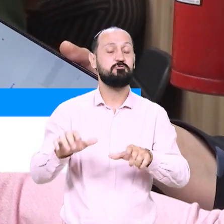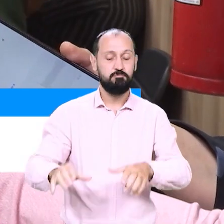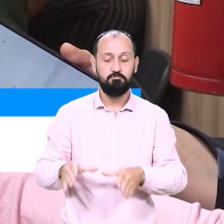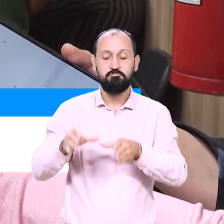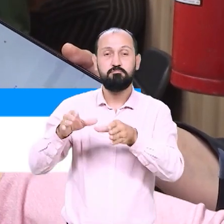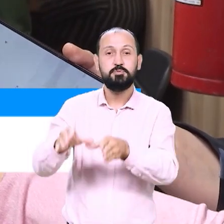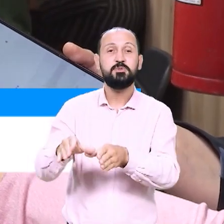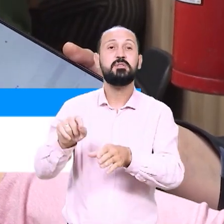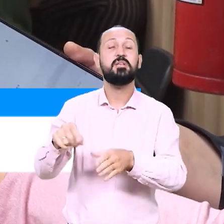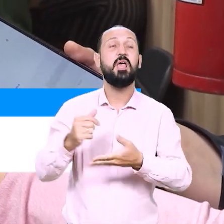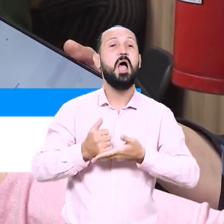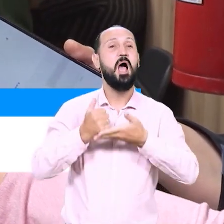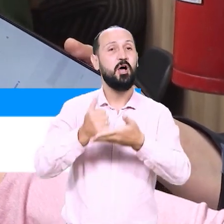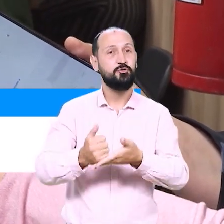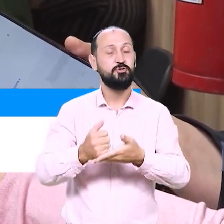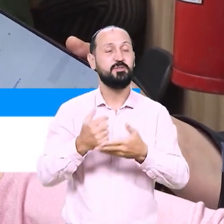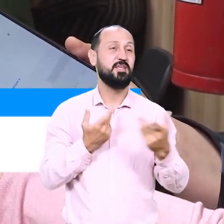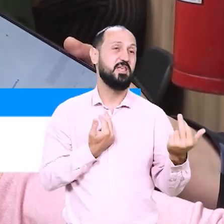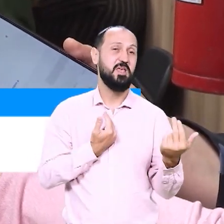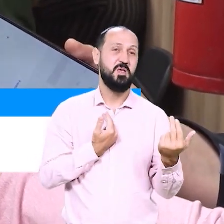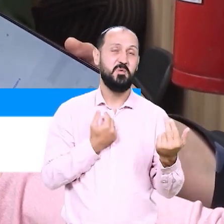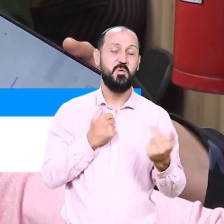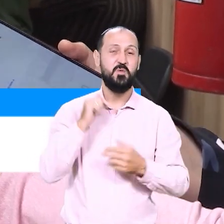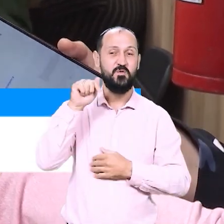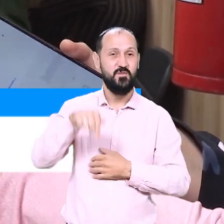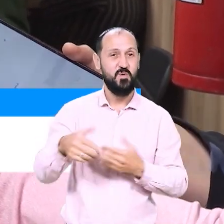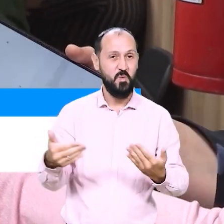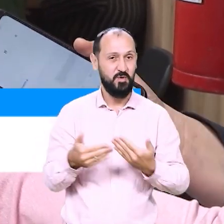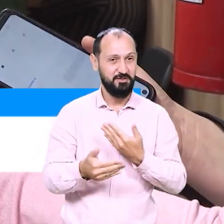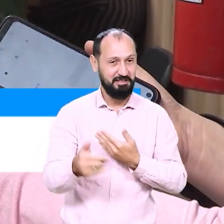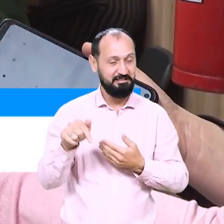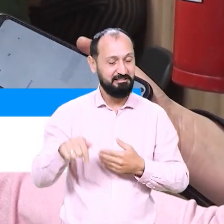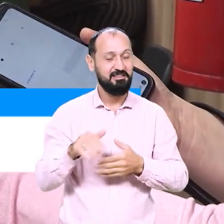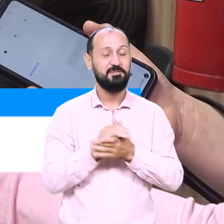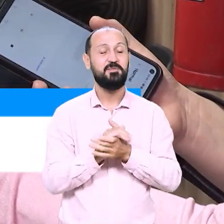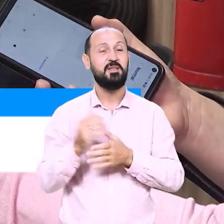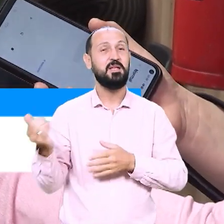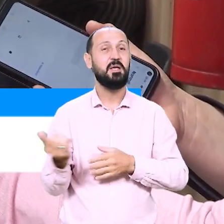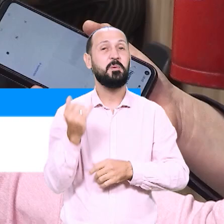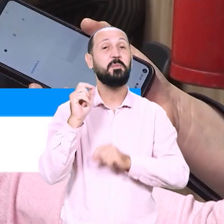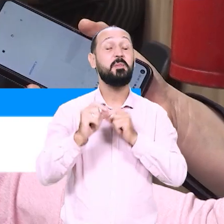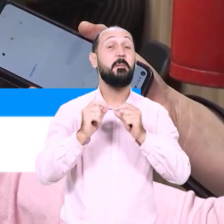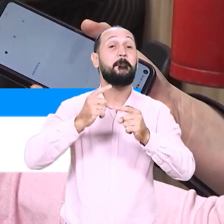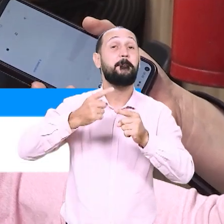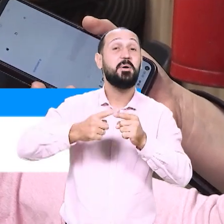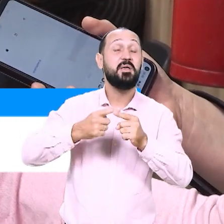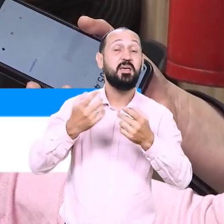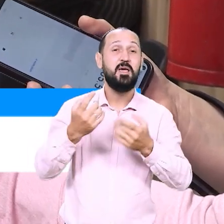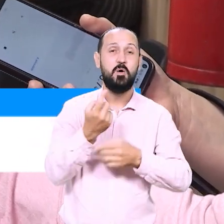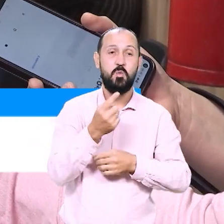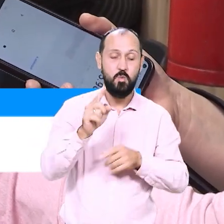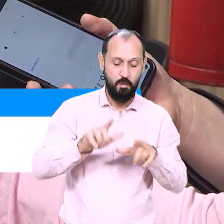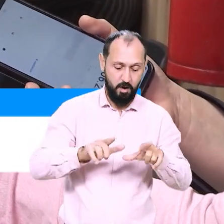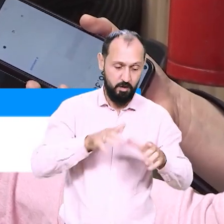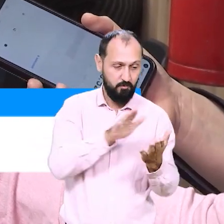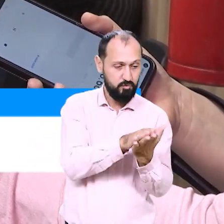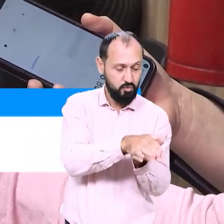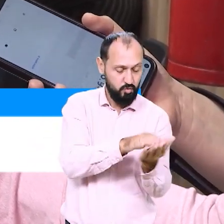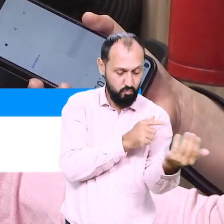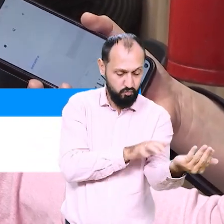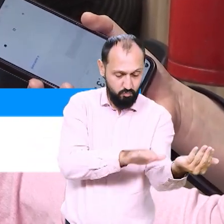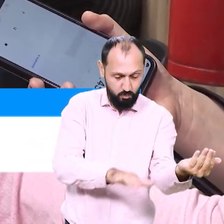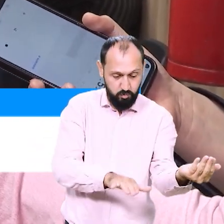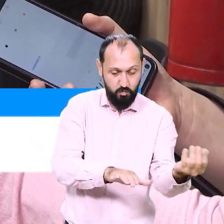lá está disponível o sangue das pessoas que fazem o mesmo que eu vim fazer aqui hoje, que é muito importante porque com